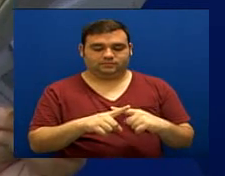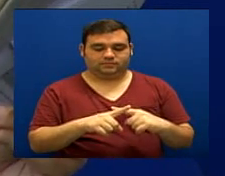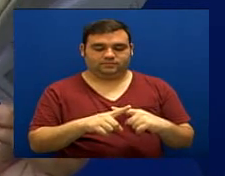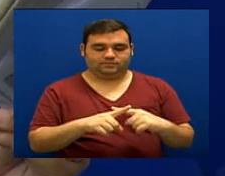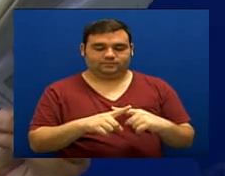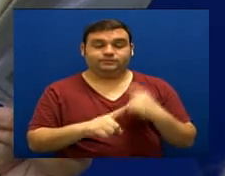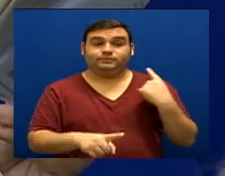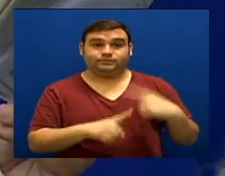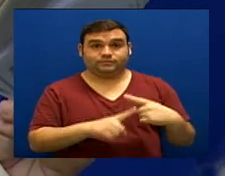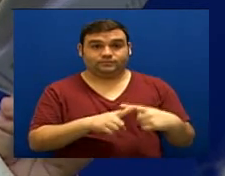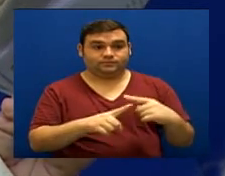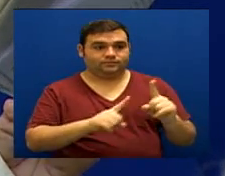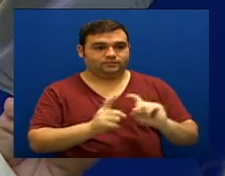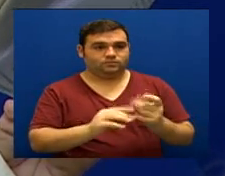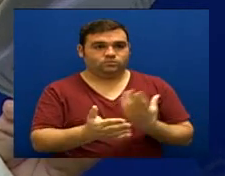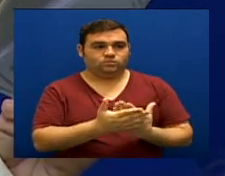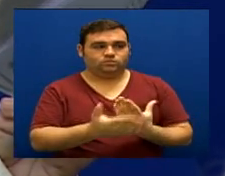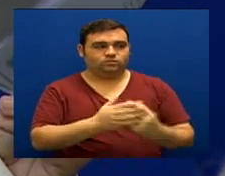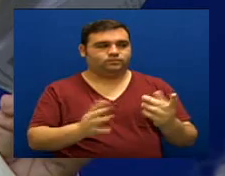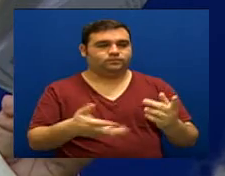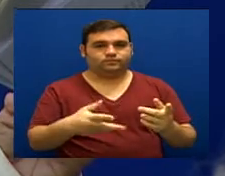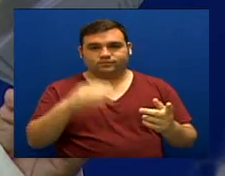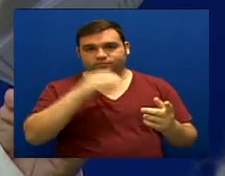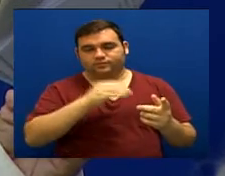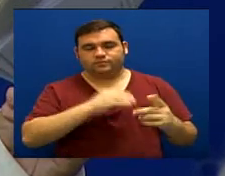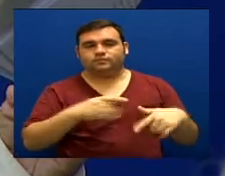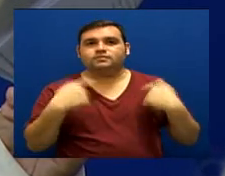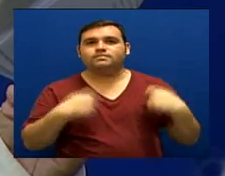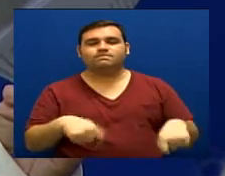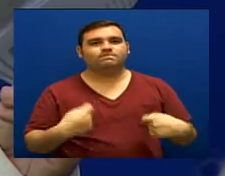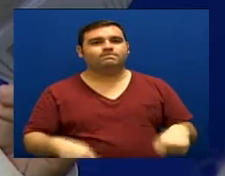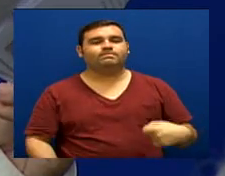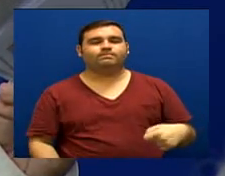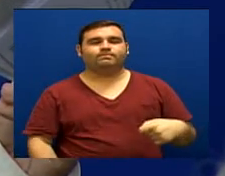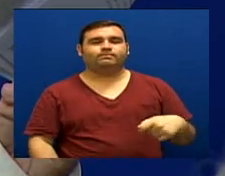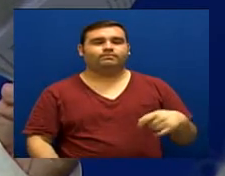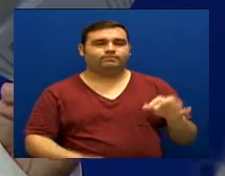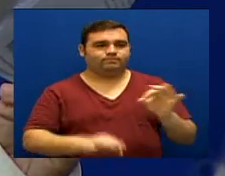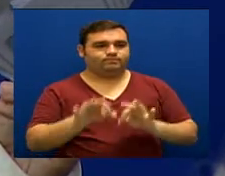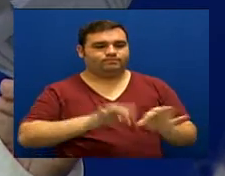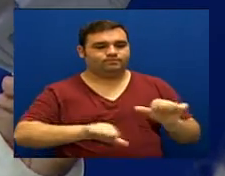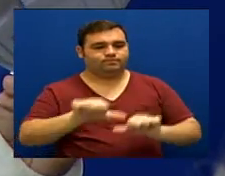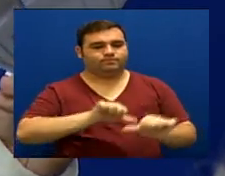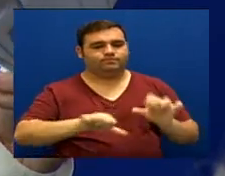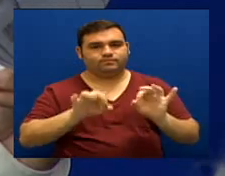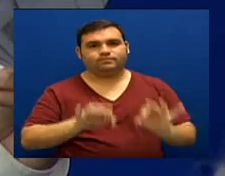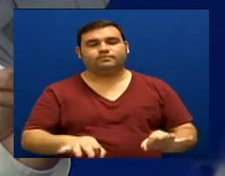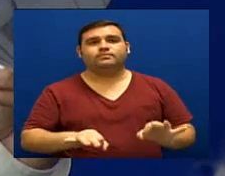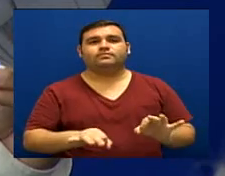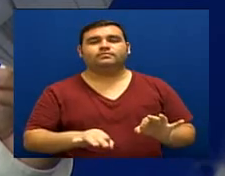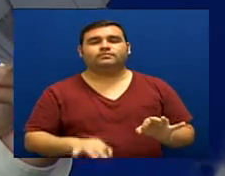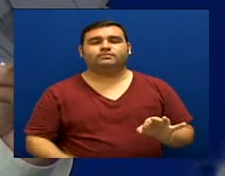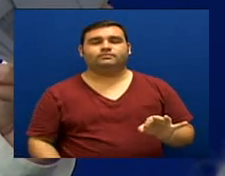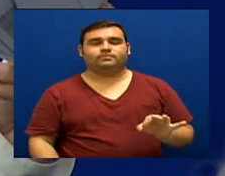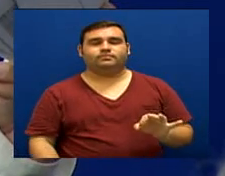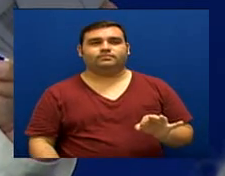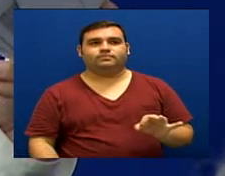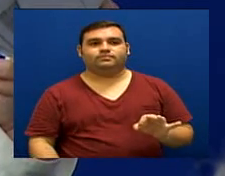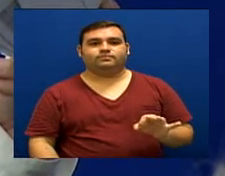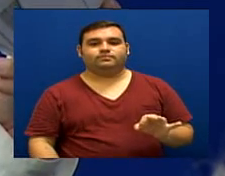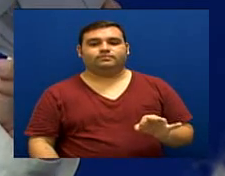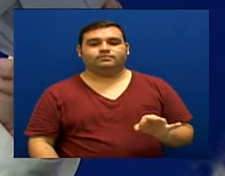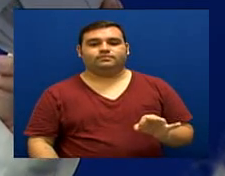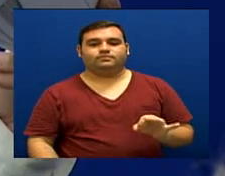a comissão de gestão emergencial vai ter que ser remontada a requisição que